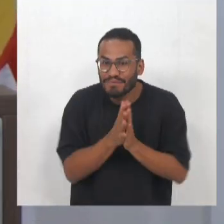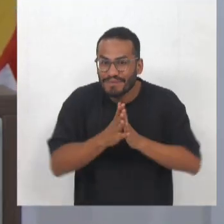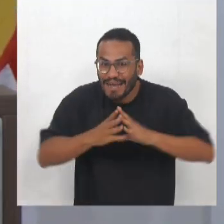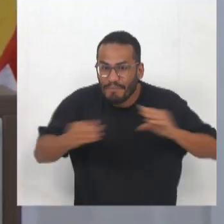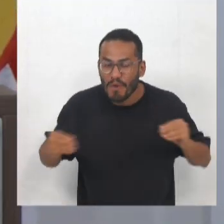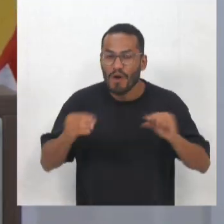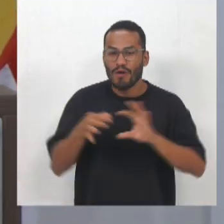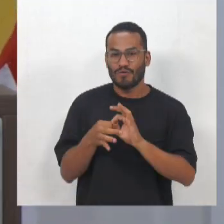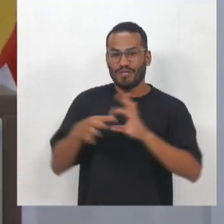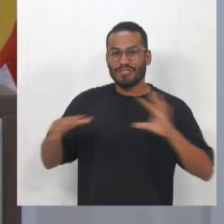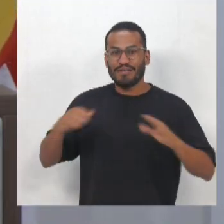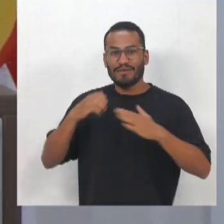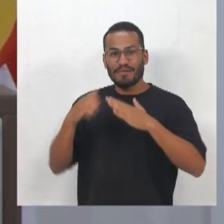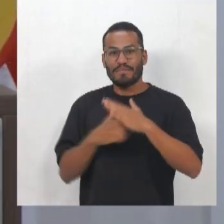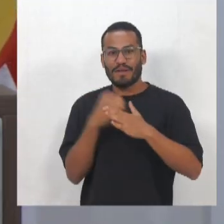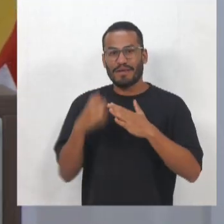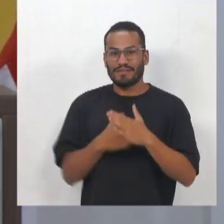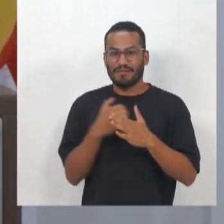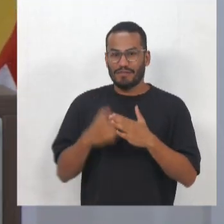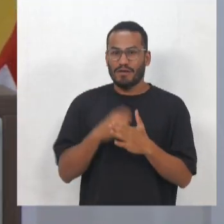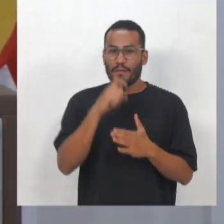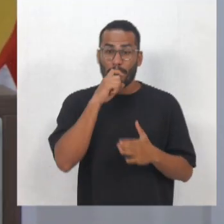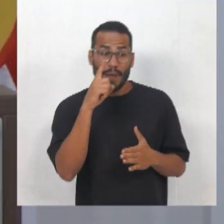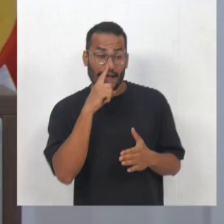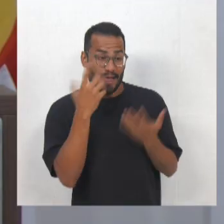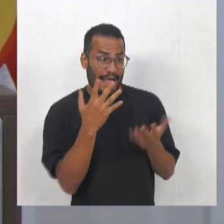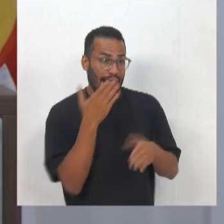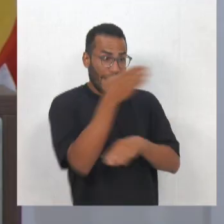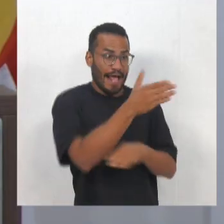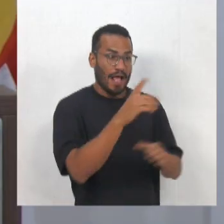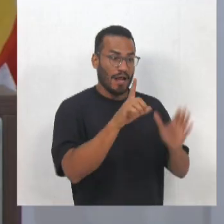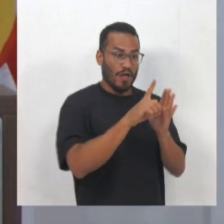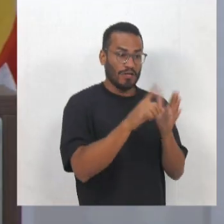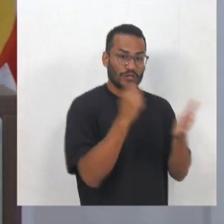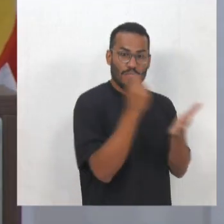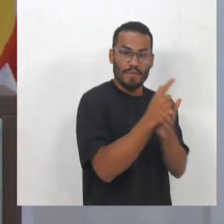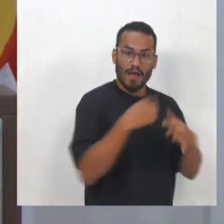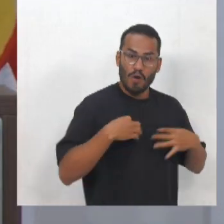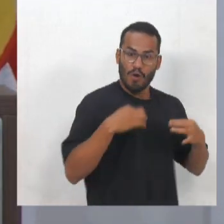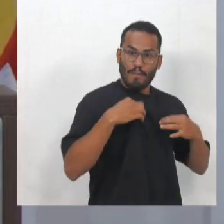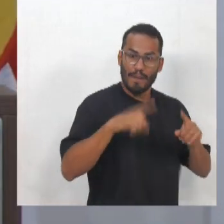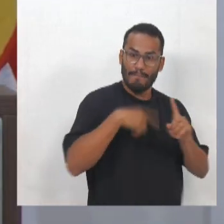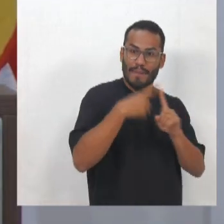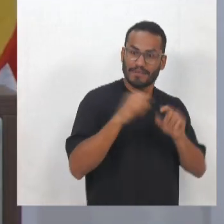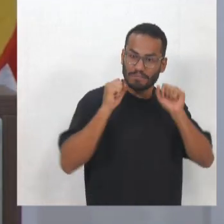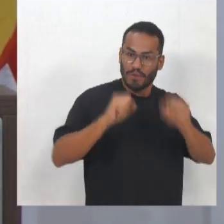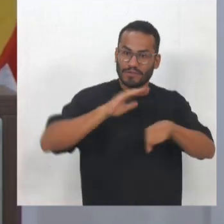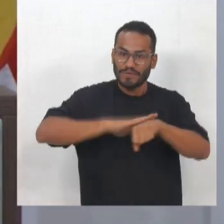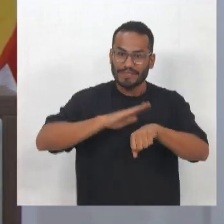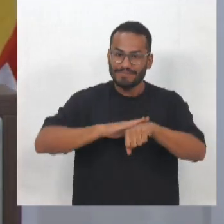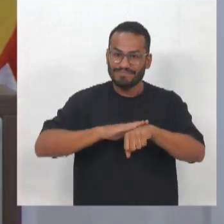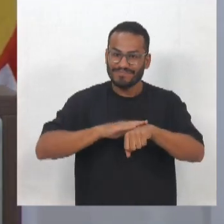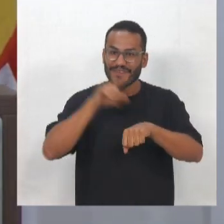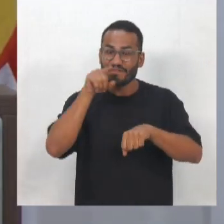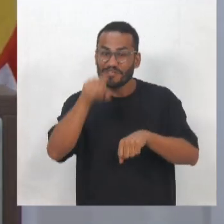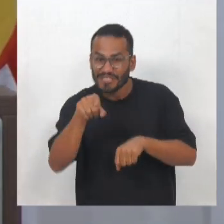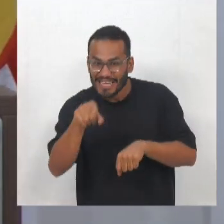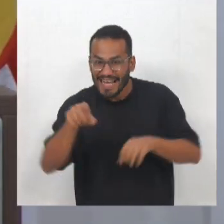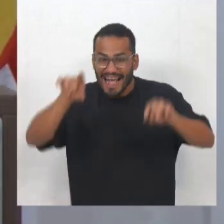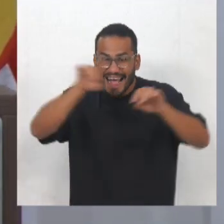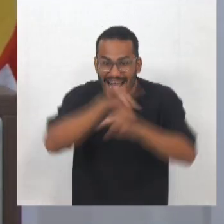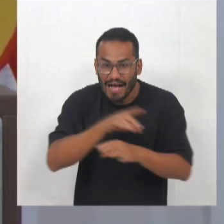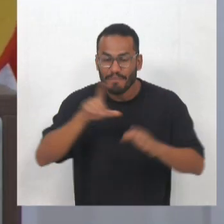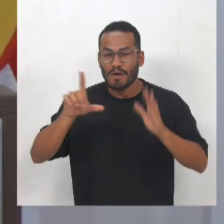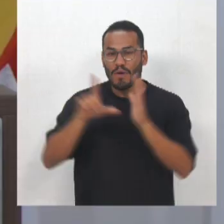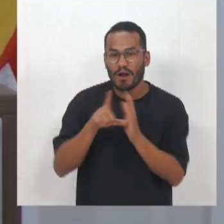estão autorizando essas empresas a confeccionar, então se o pai quiser ir lá comprar uma muda de roupa a mais, ele pode ir lá e fazer. Mas olha só, você acaba com o